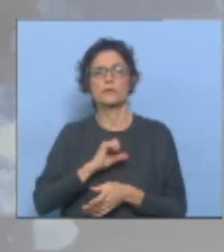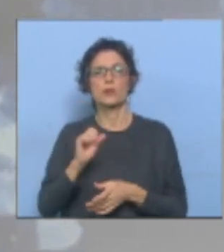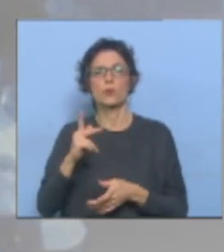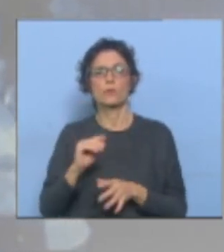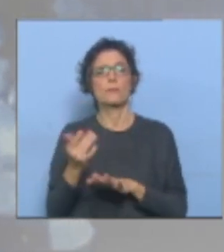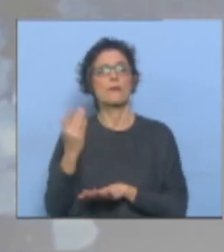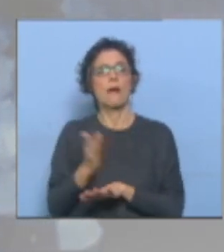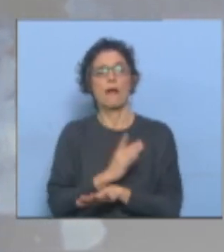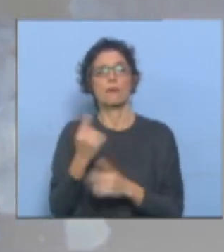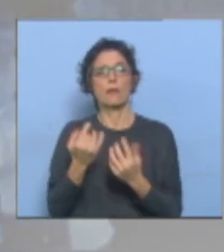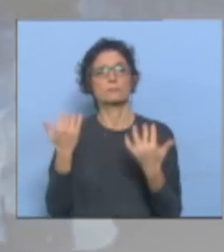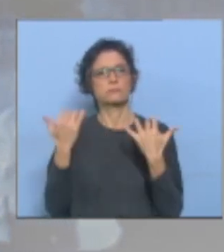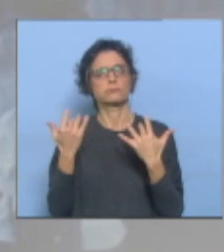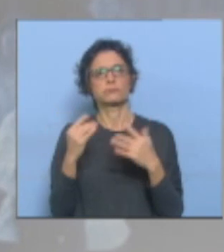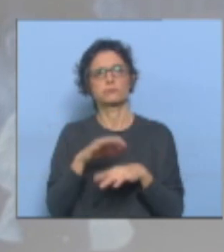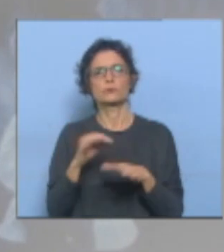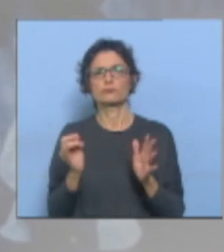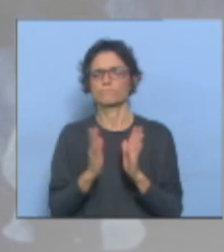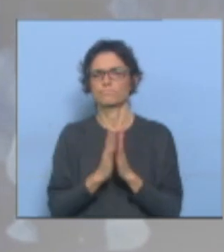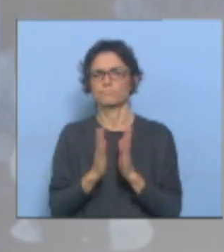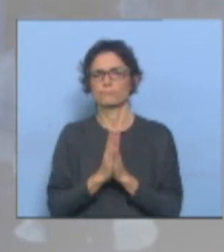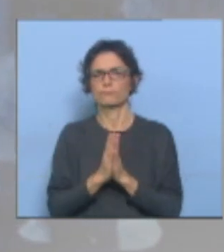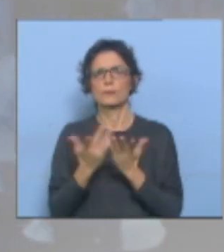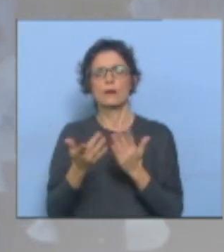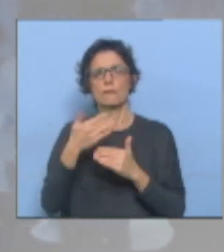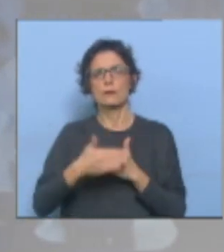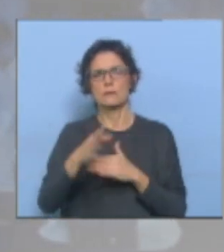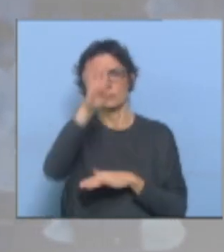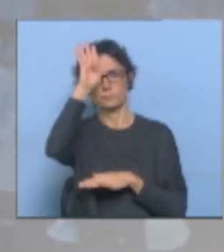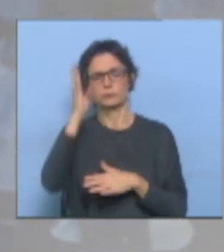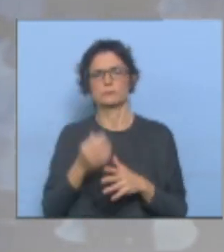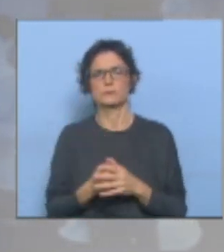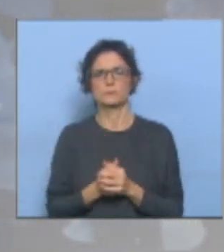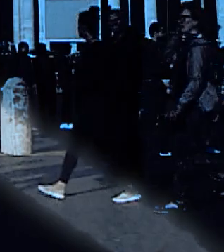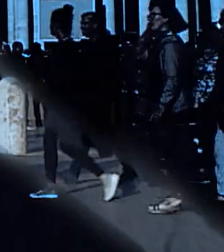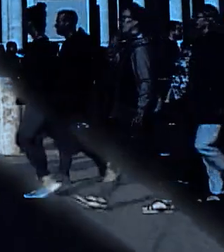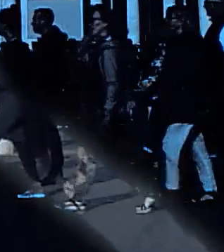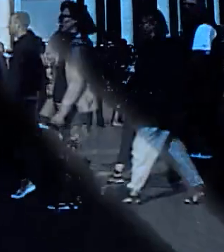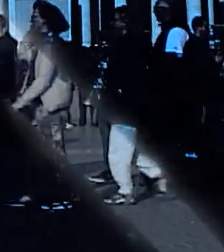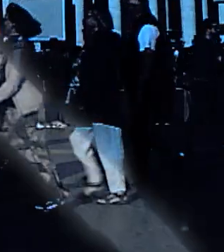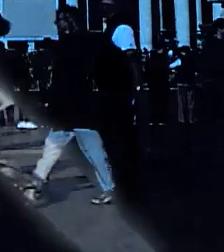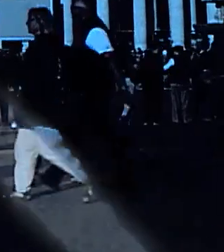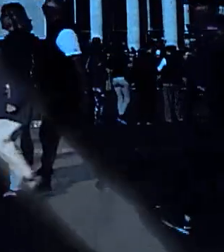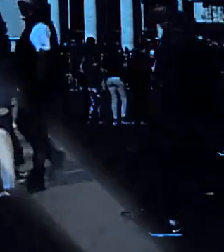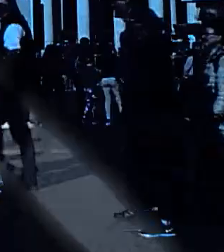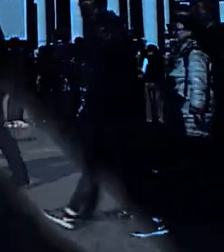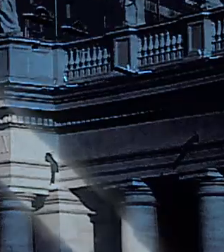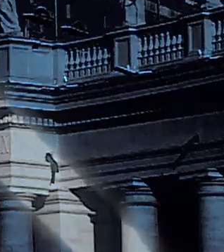mostrarmos notícias que marcam a atualidade, destacando desde já a Semana do Papa Francisco.